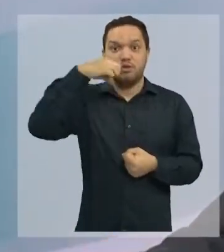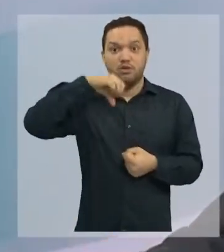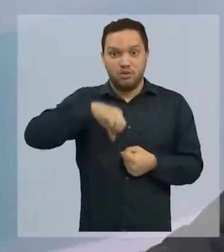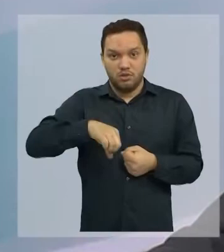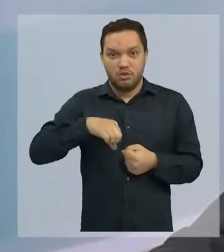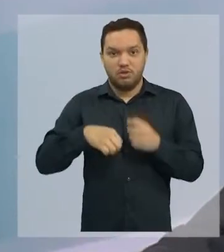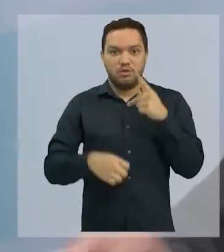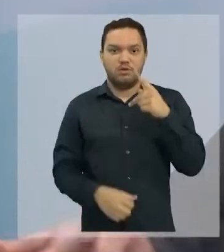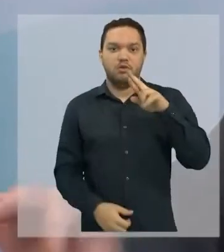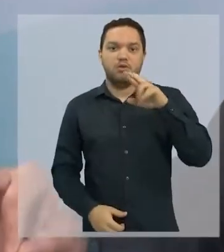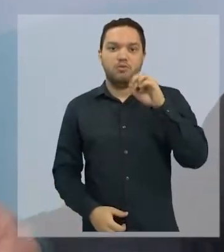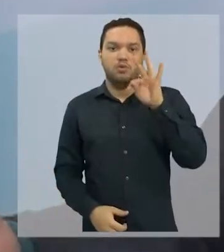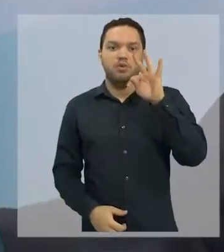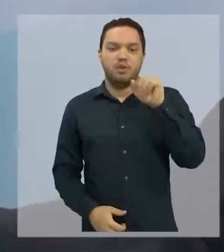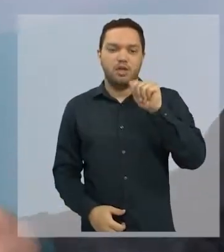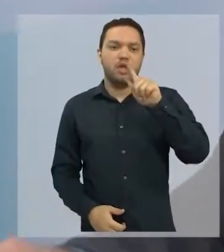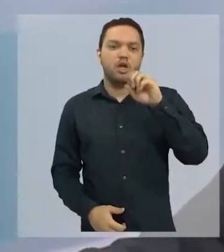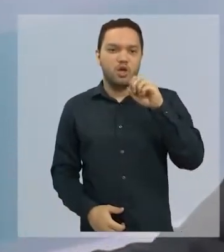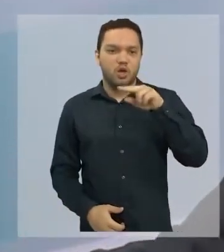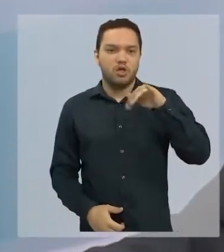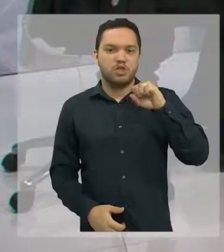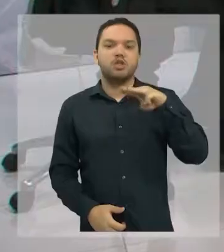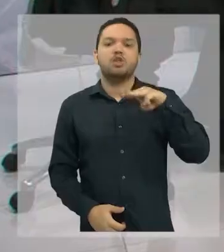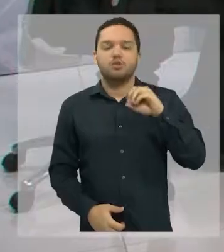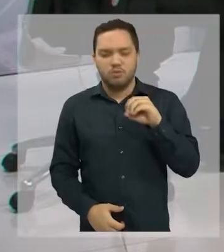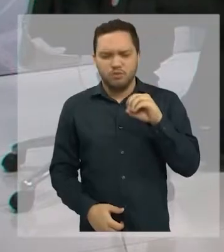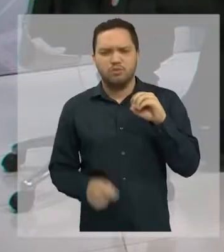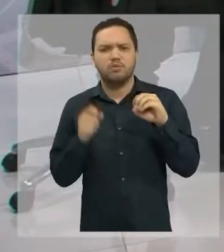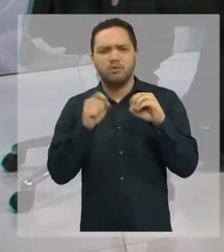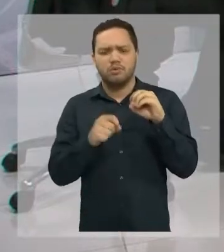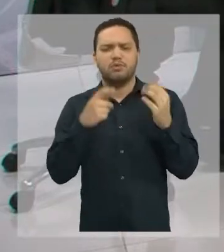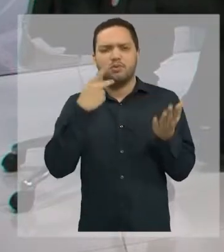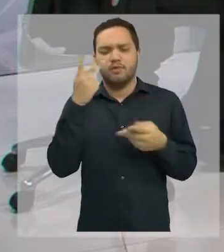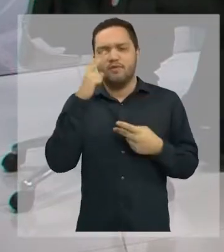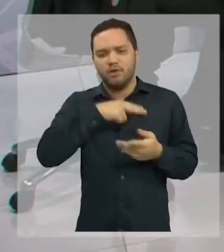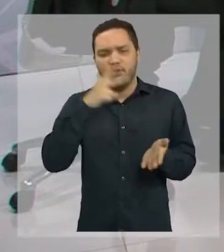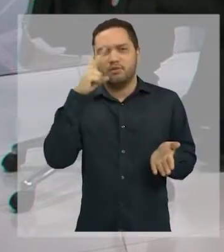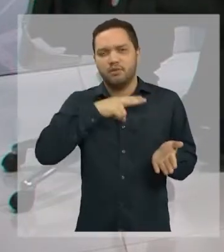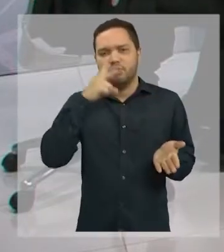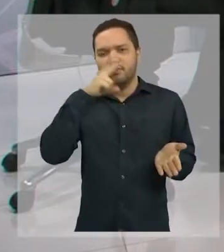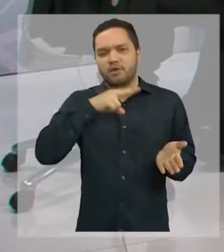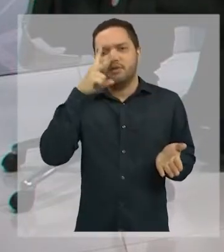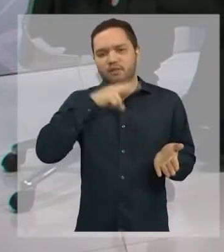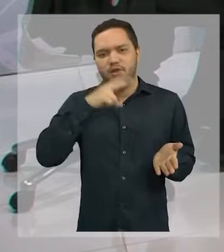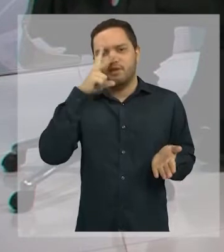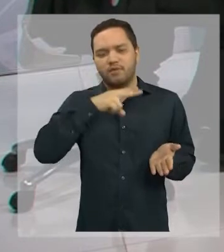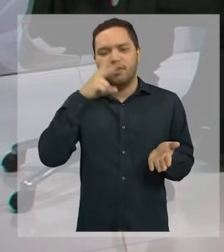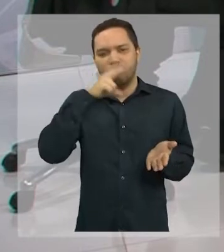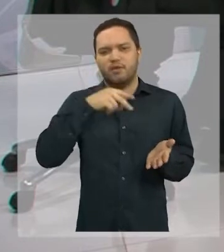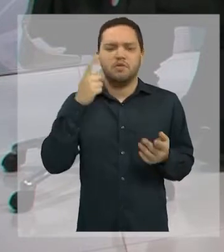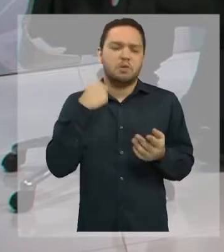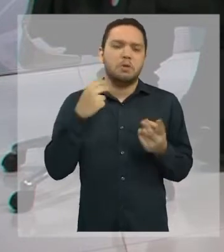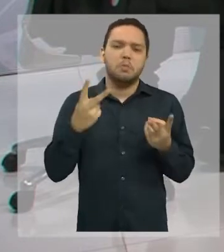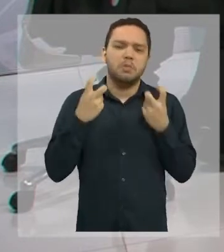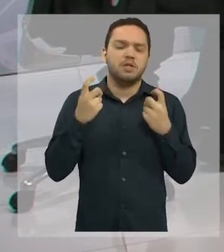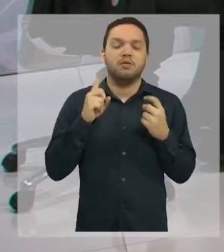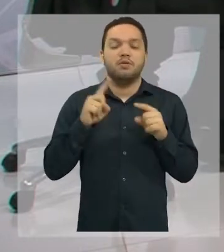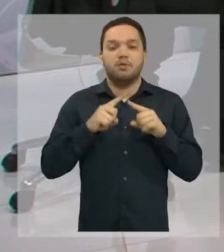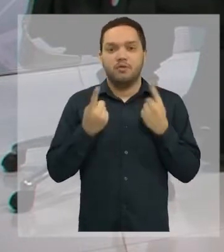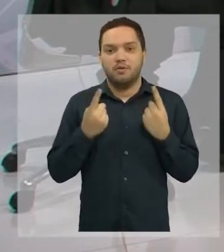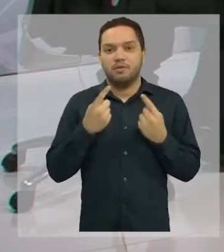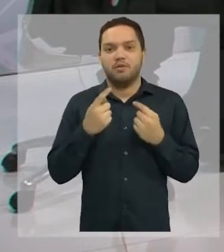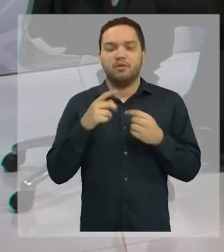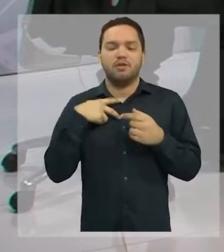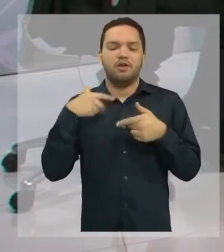2019 foi exatamente protagonismo. Essa palavra foi muito repetida na mídia, talvez você não tenha percebido,